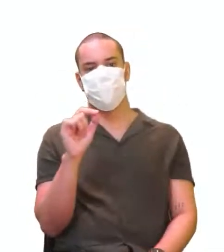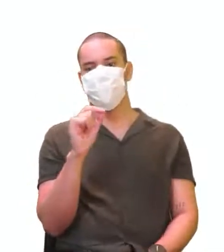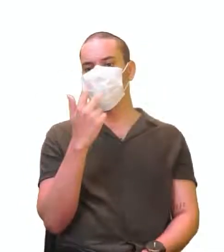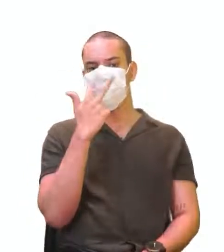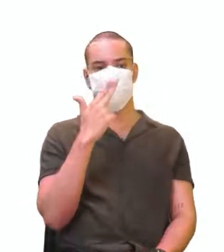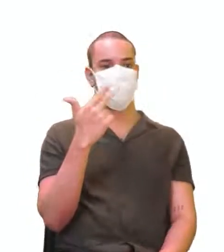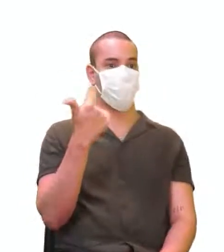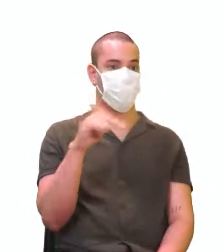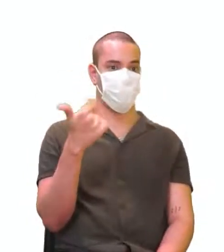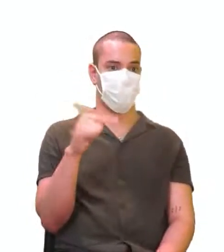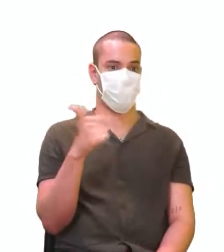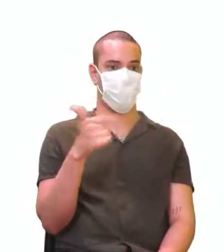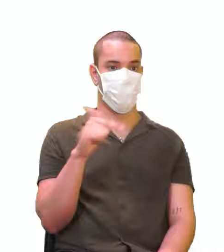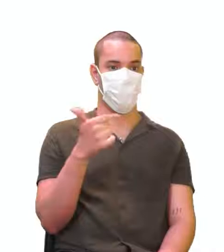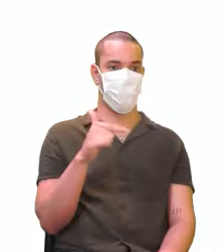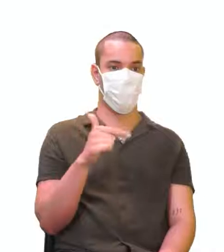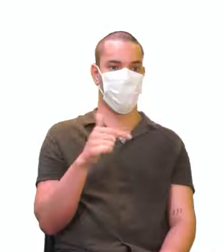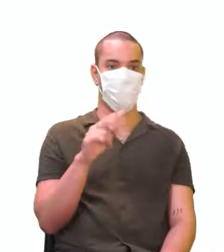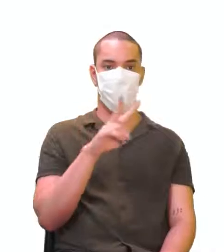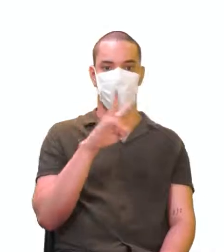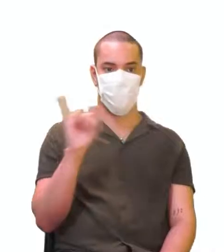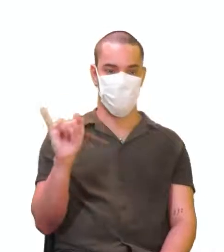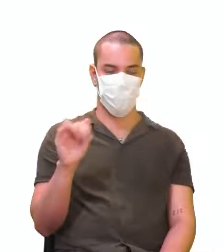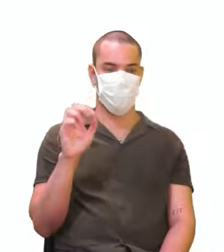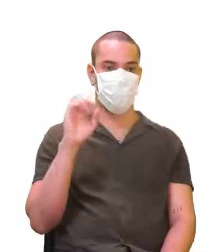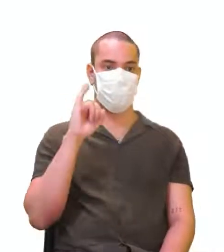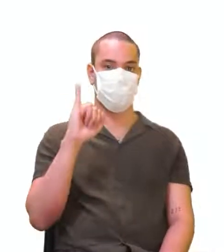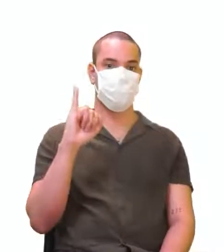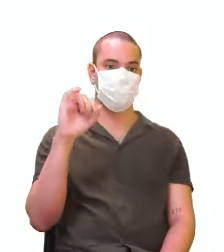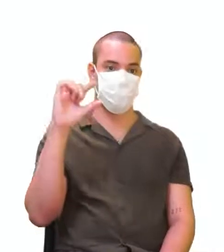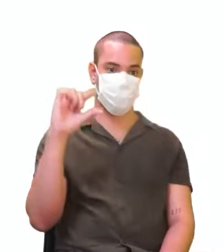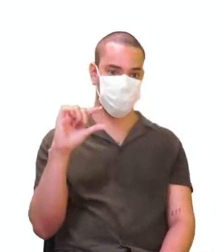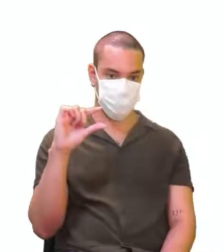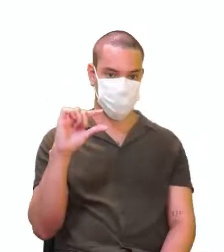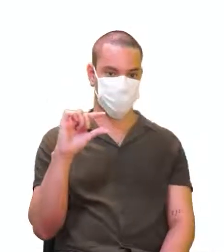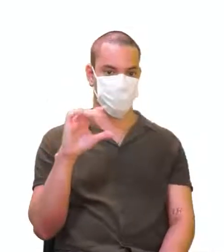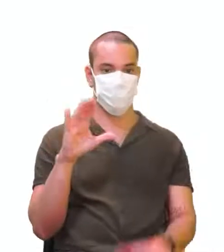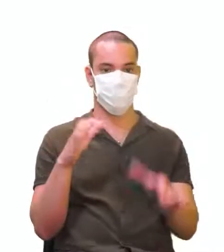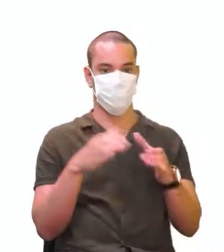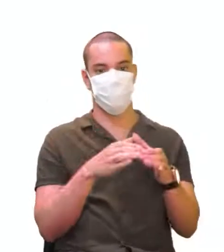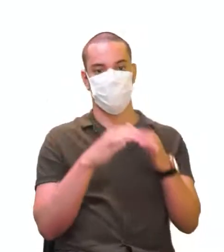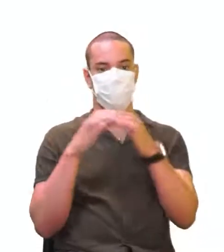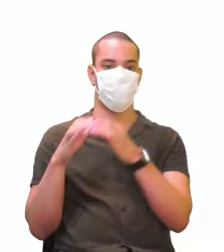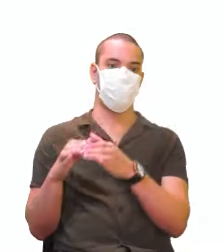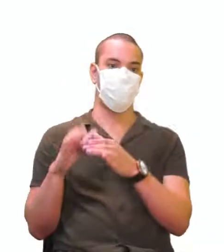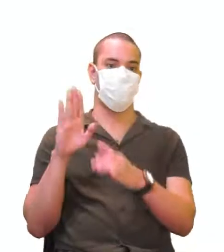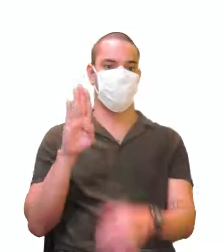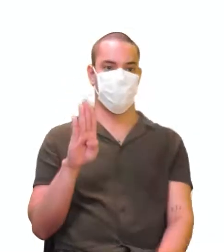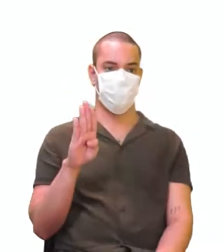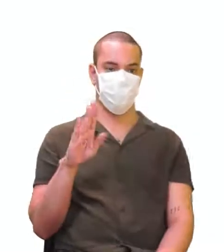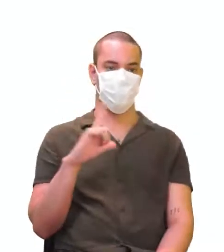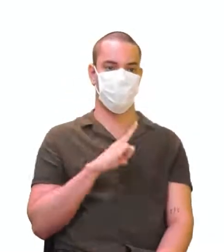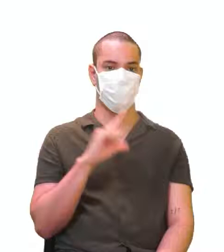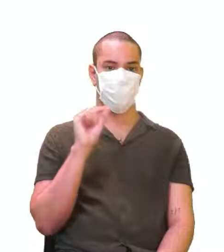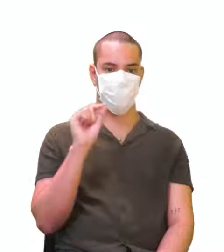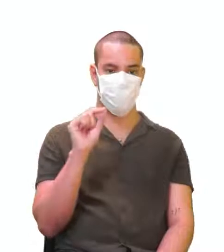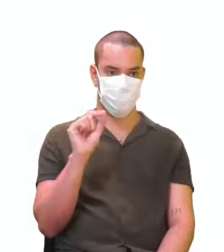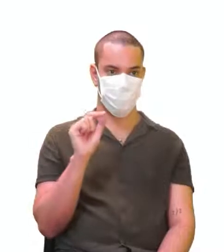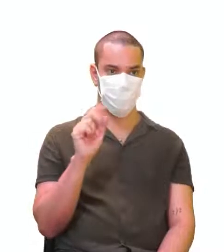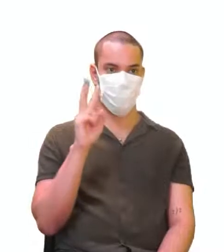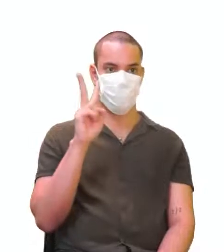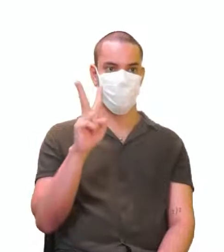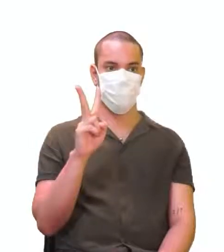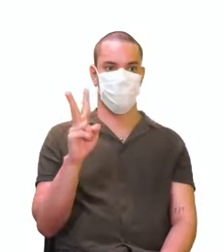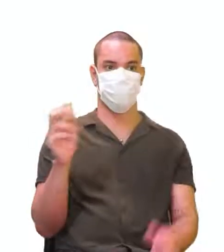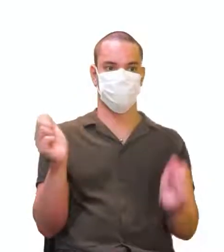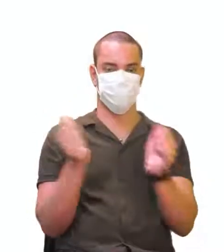se não tivesse. Vai ficar Izão, Azão, Izinho. Aí nós vamos para o grupo B. Você tem aí, ó, os 2